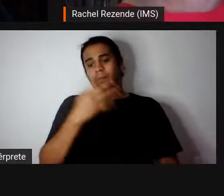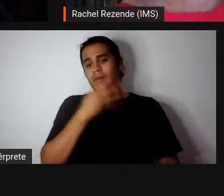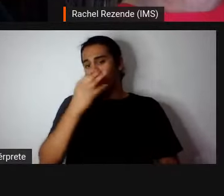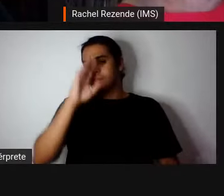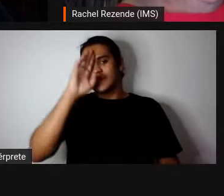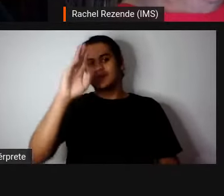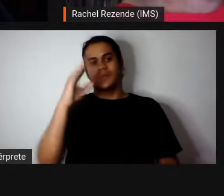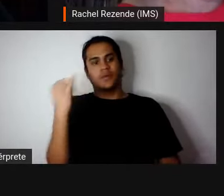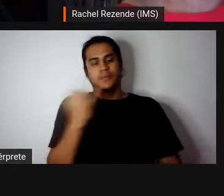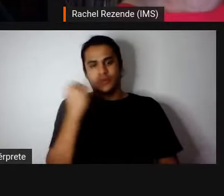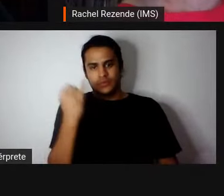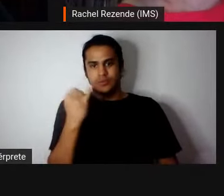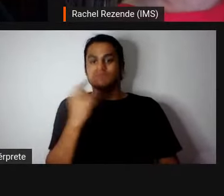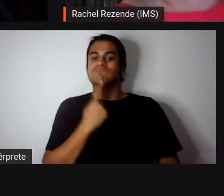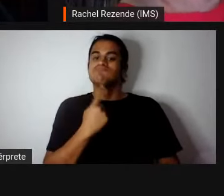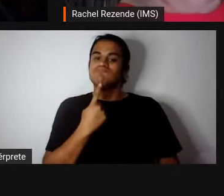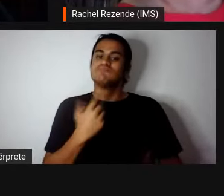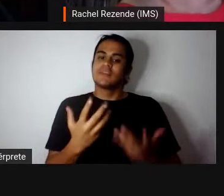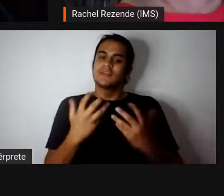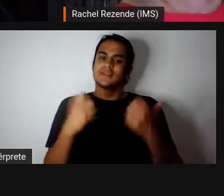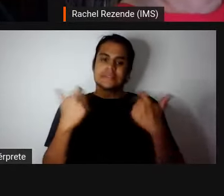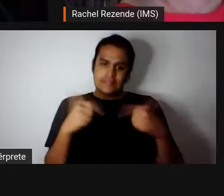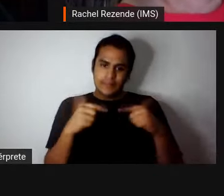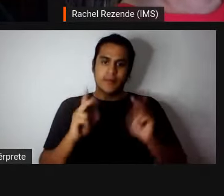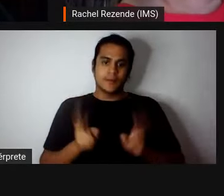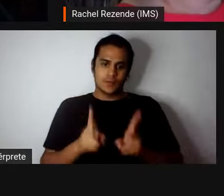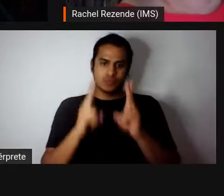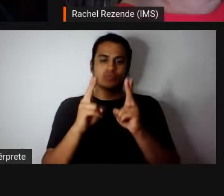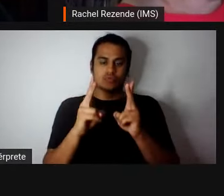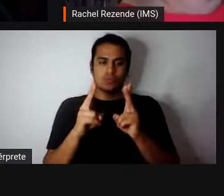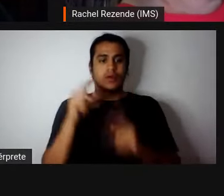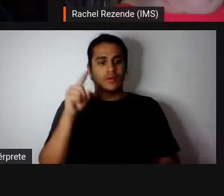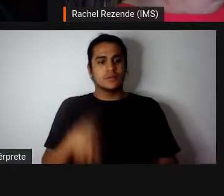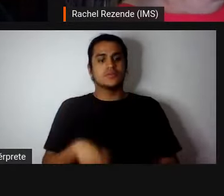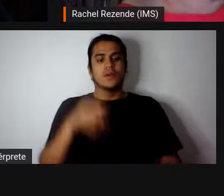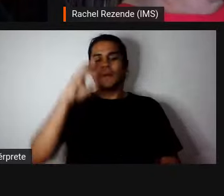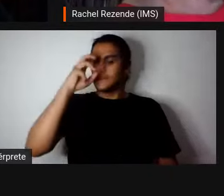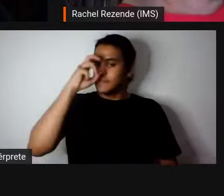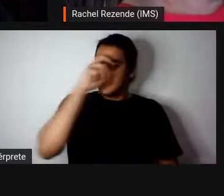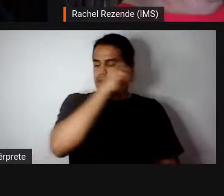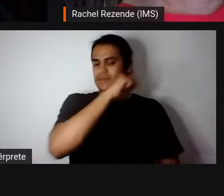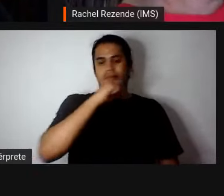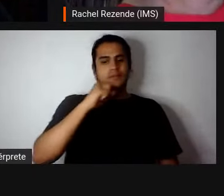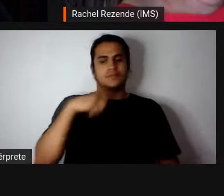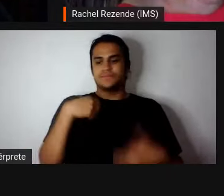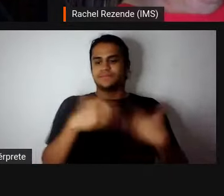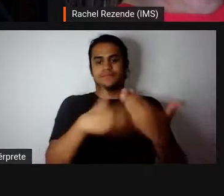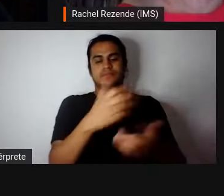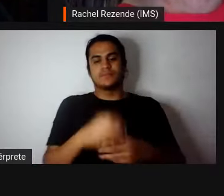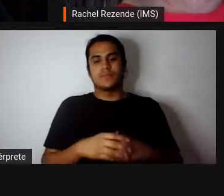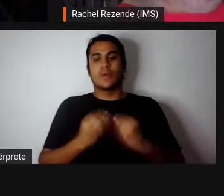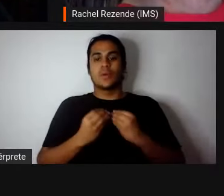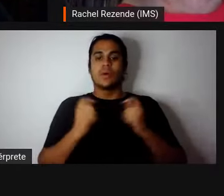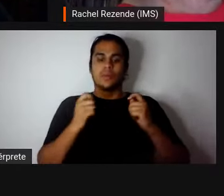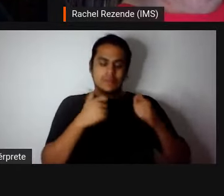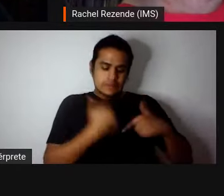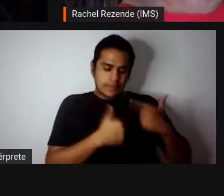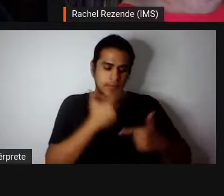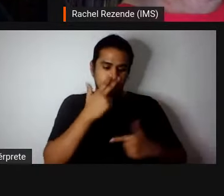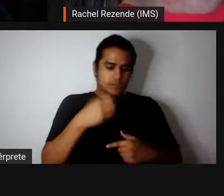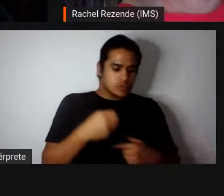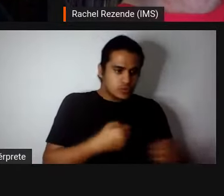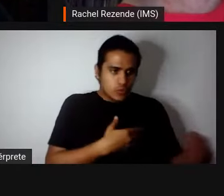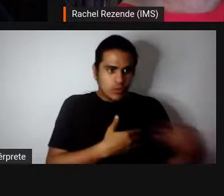né, a gente continua com vontade de trabalhar e isso é um aprendizado sempre com você, né, como é que o trabalho se renova, a arte